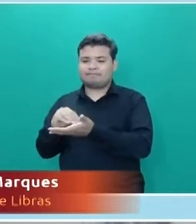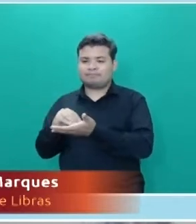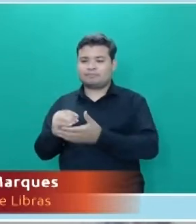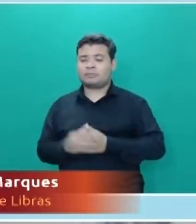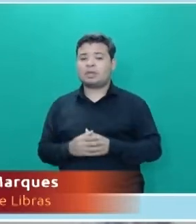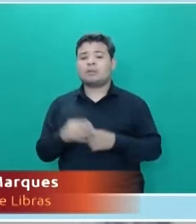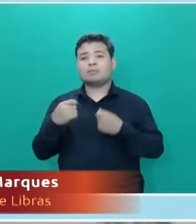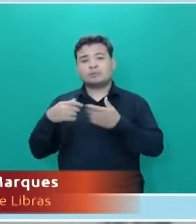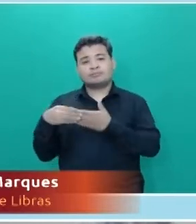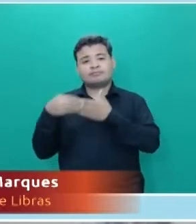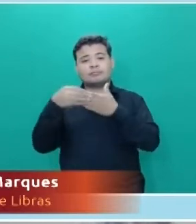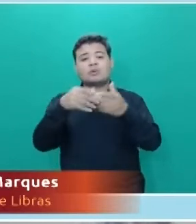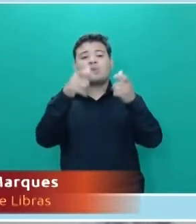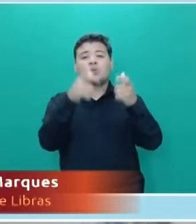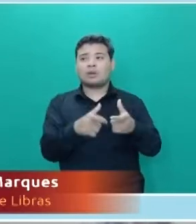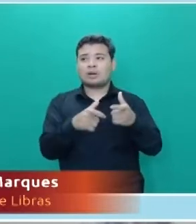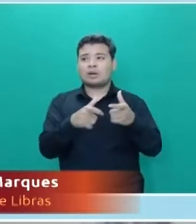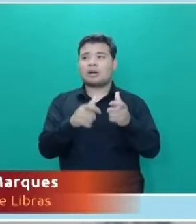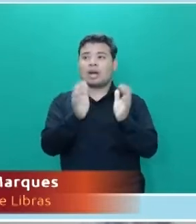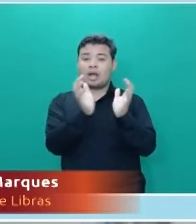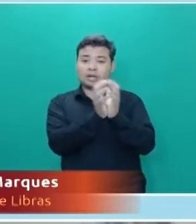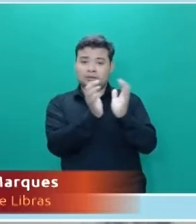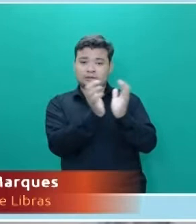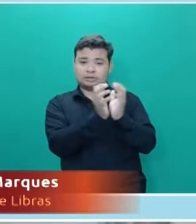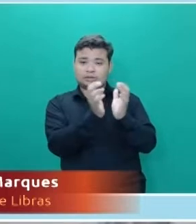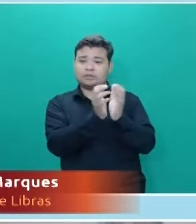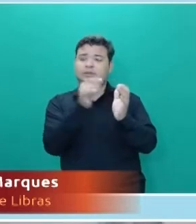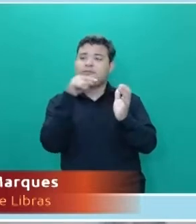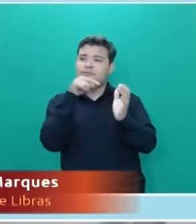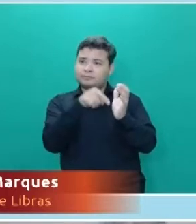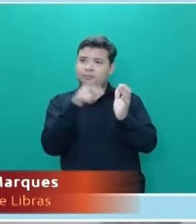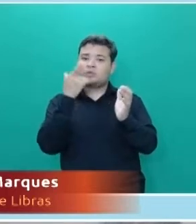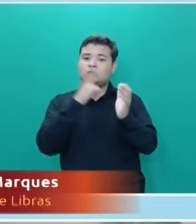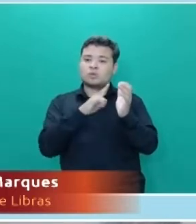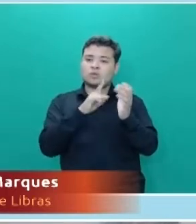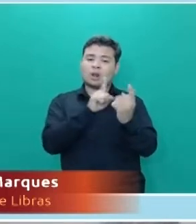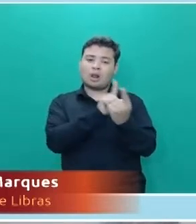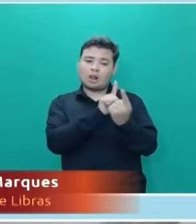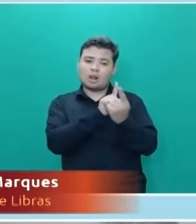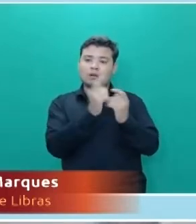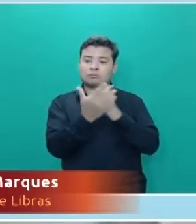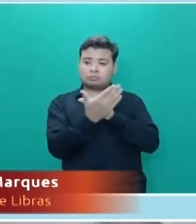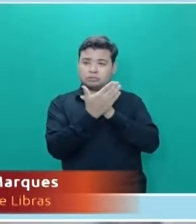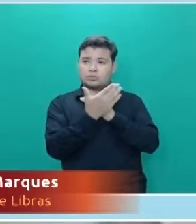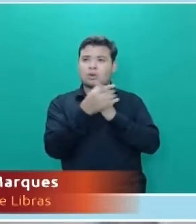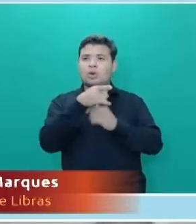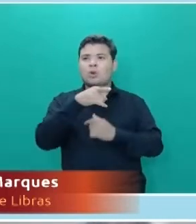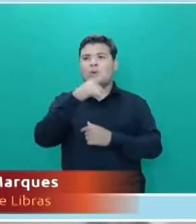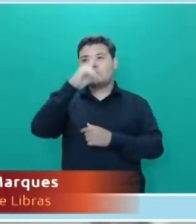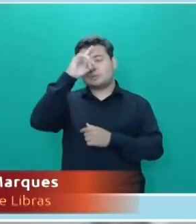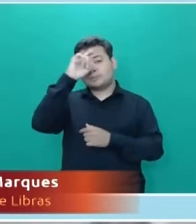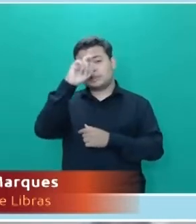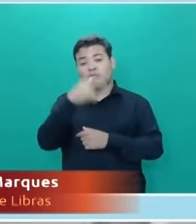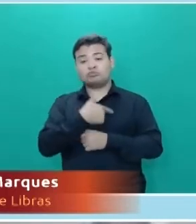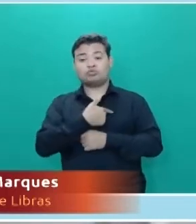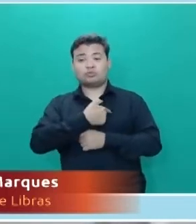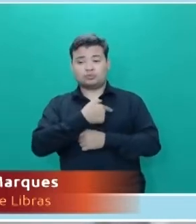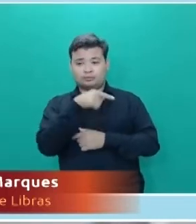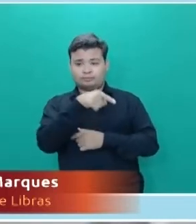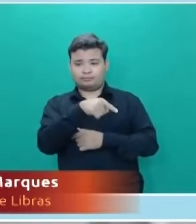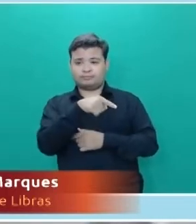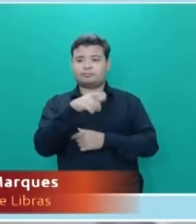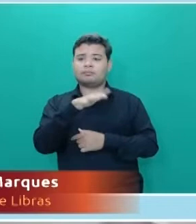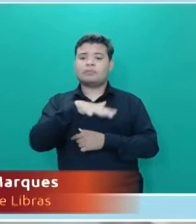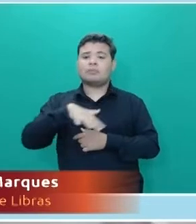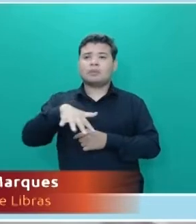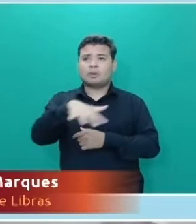Recife para que lá uma equipe que me atendeu no Hospital Getúlio Vargas à época fizesse o diagnóstico.